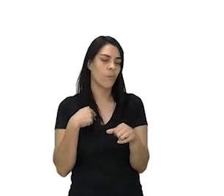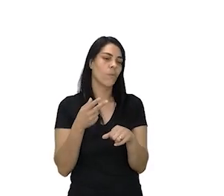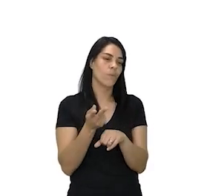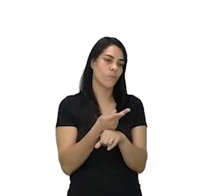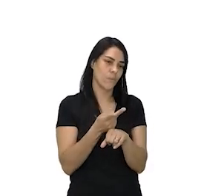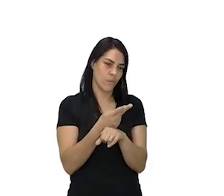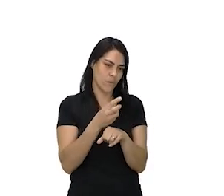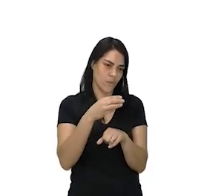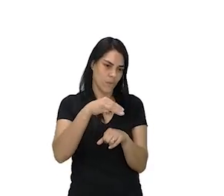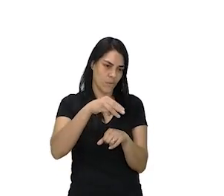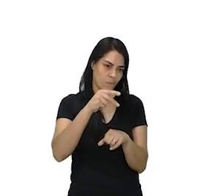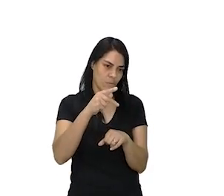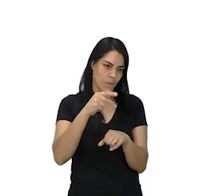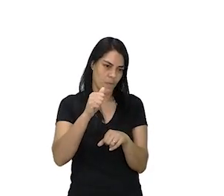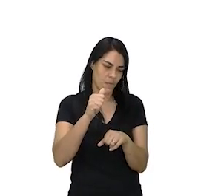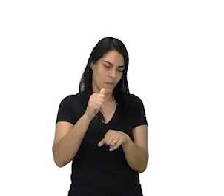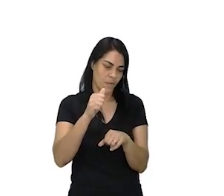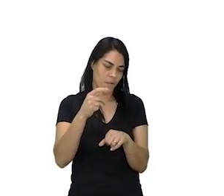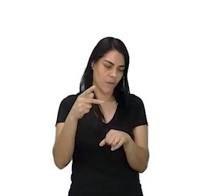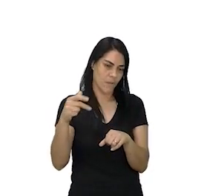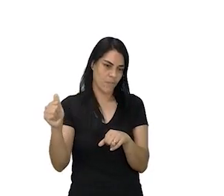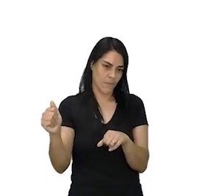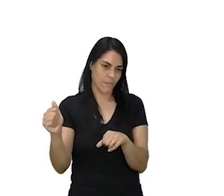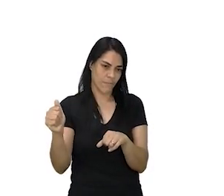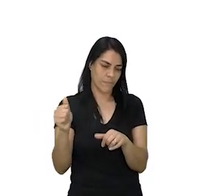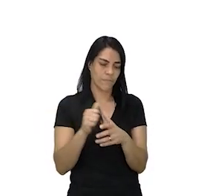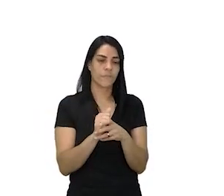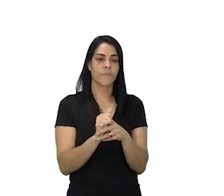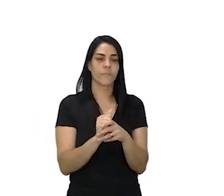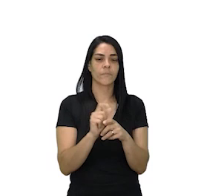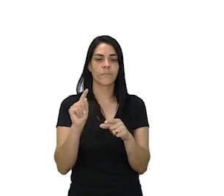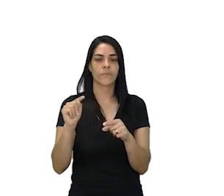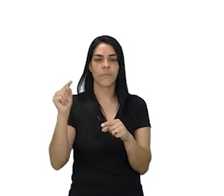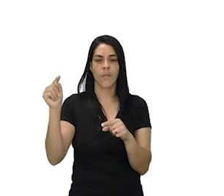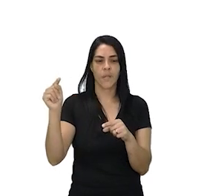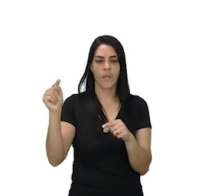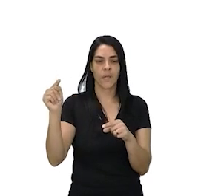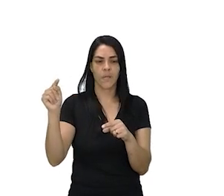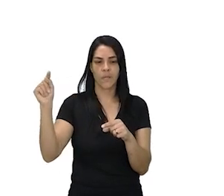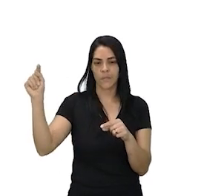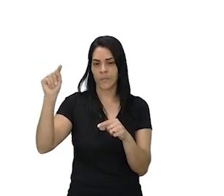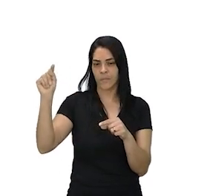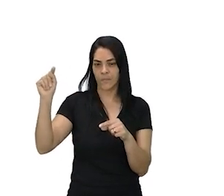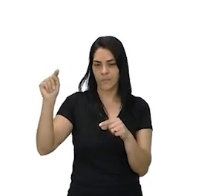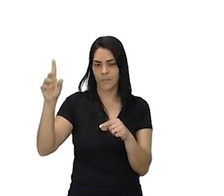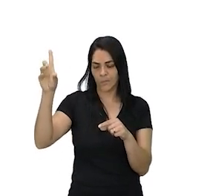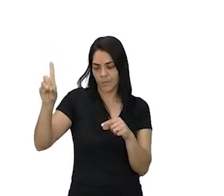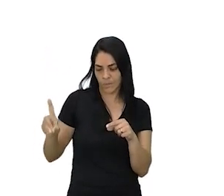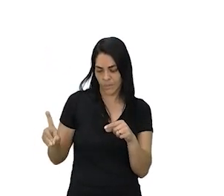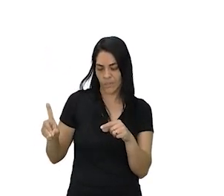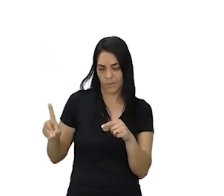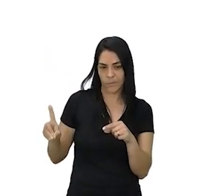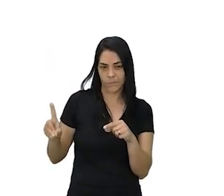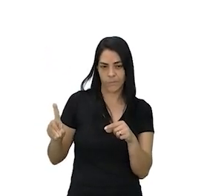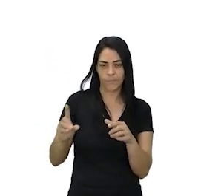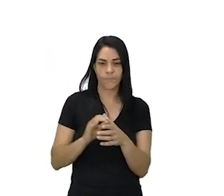bom, ele não está aqui no lado de cima, mas ele está aqui no meu canto direito,